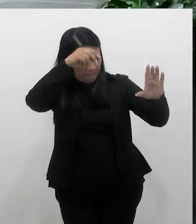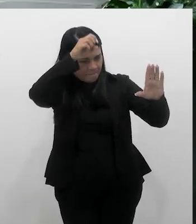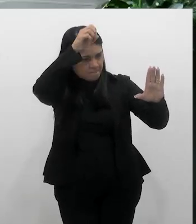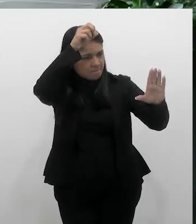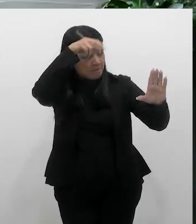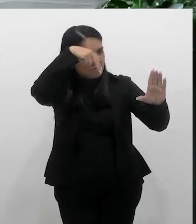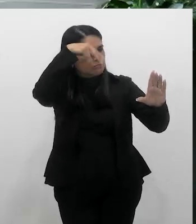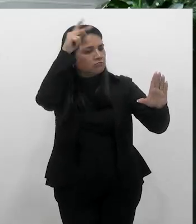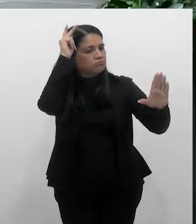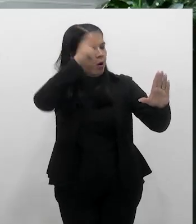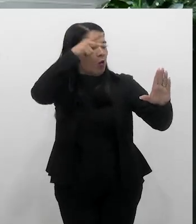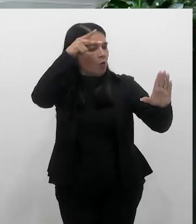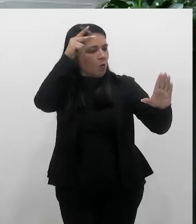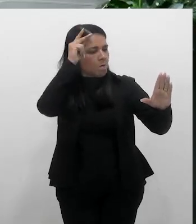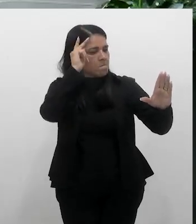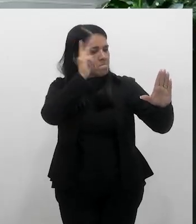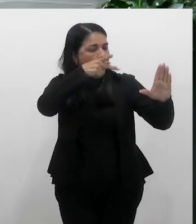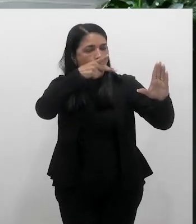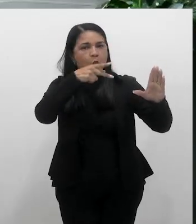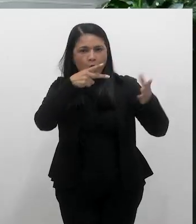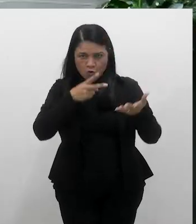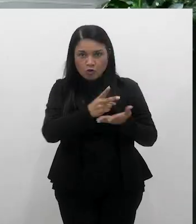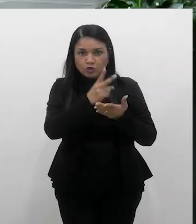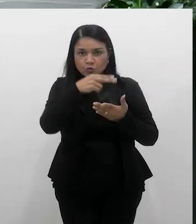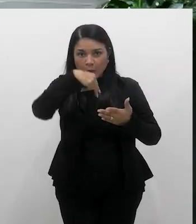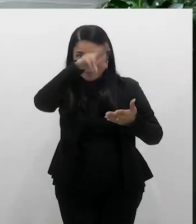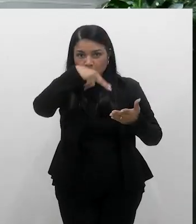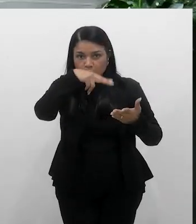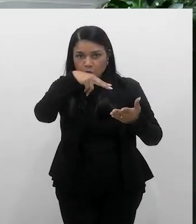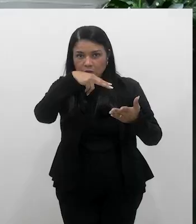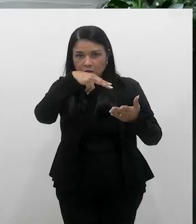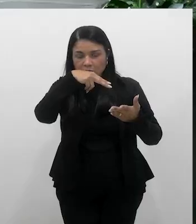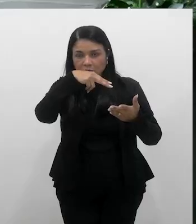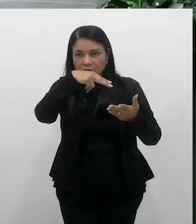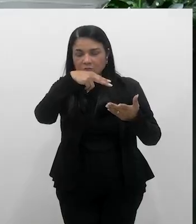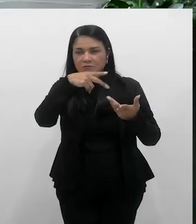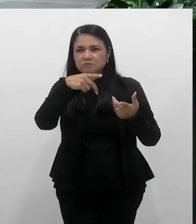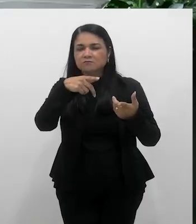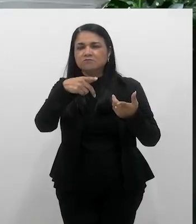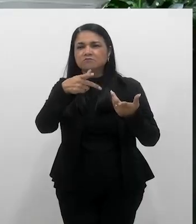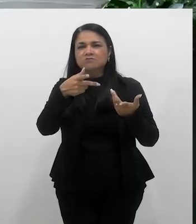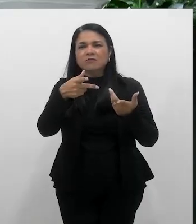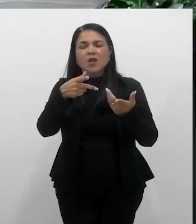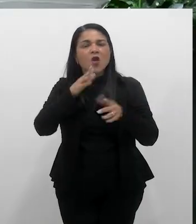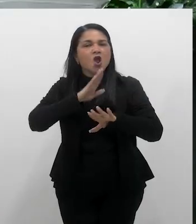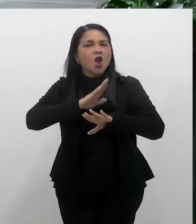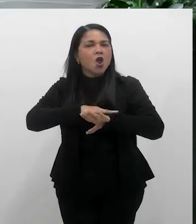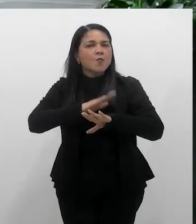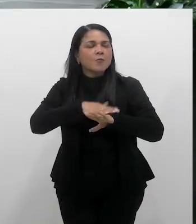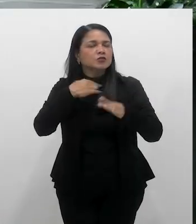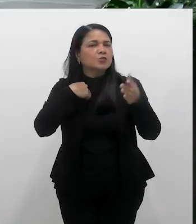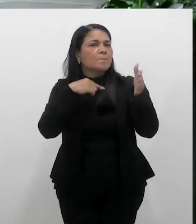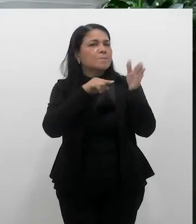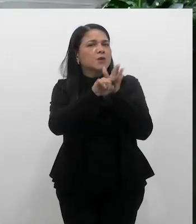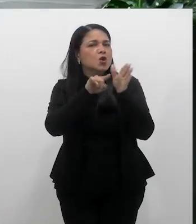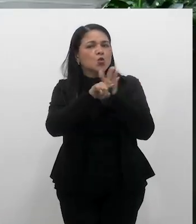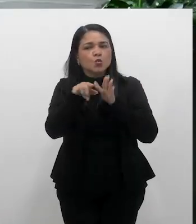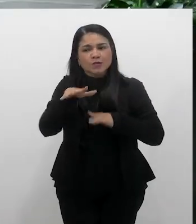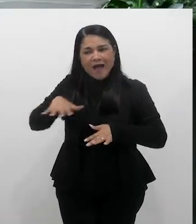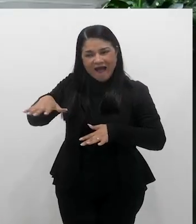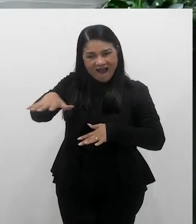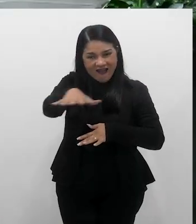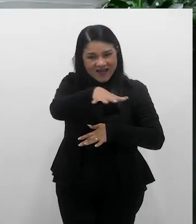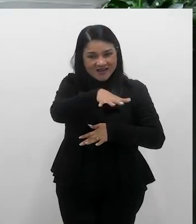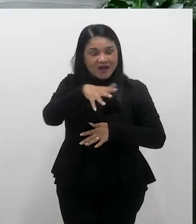tinta pintar, né? A tinta pingar, isso ainda é pintura? Né? Então, assim, é um momento de muitas perguntas sobre os campos,